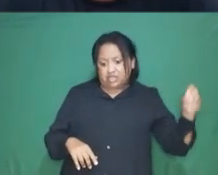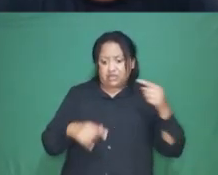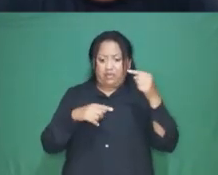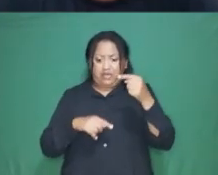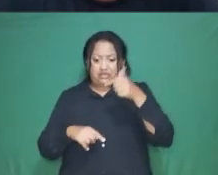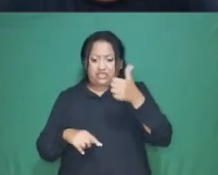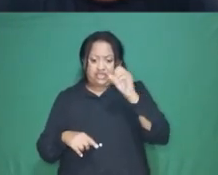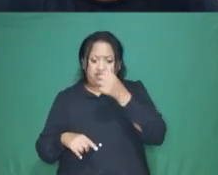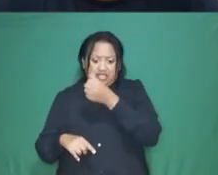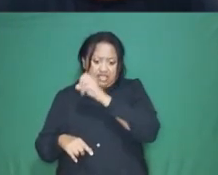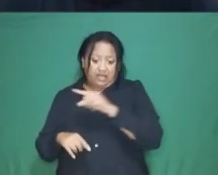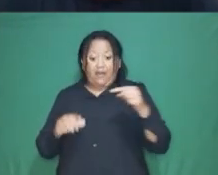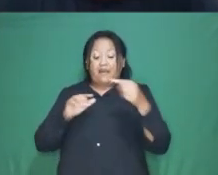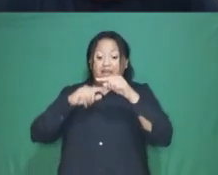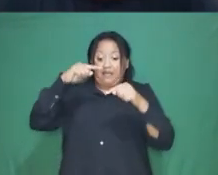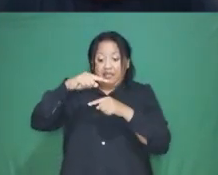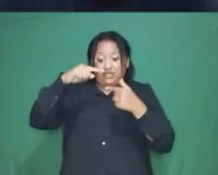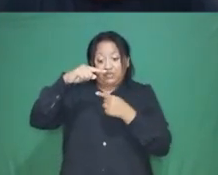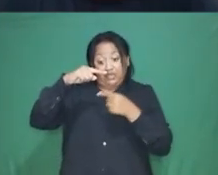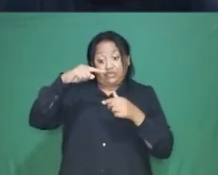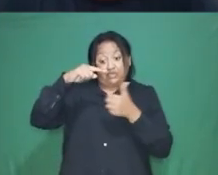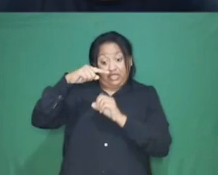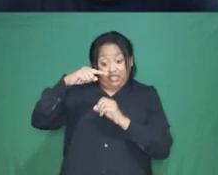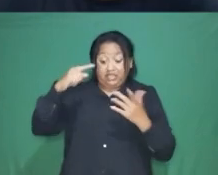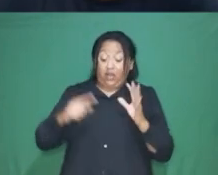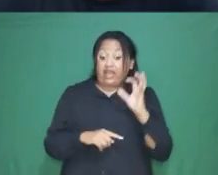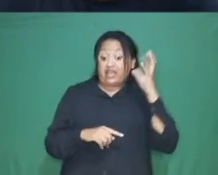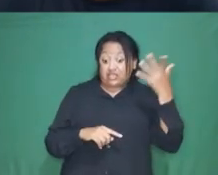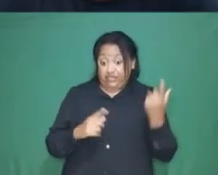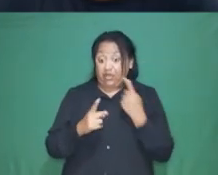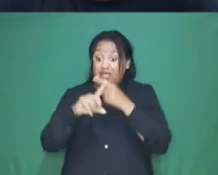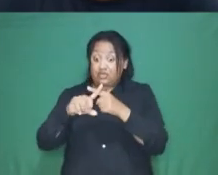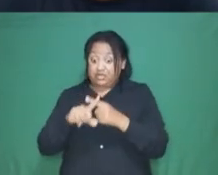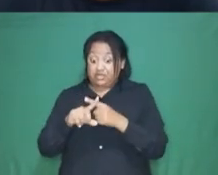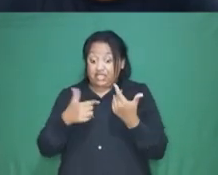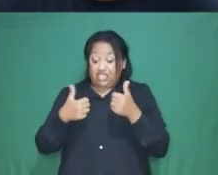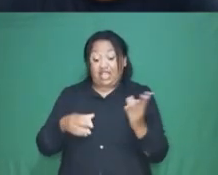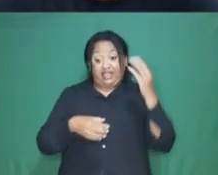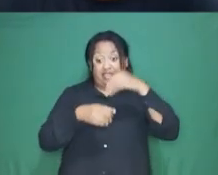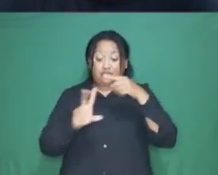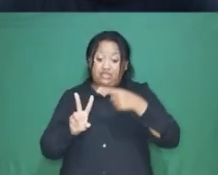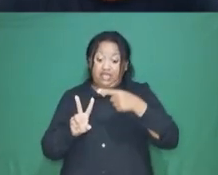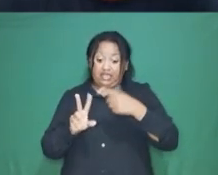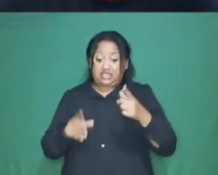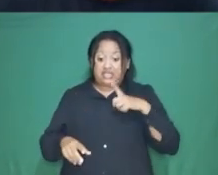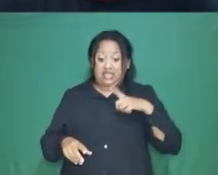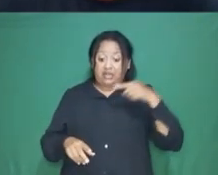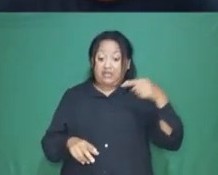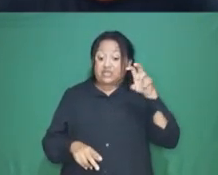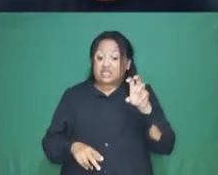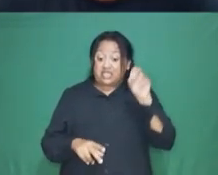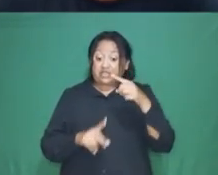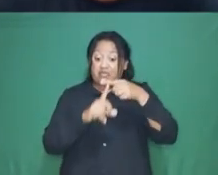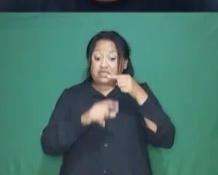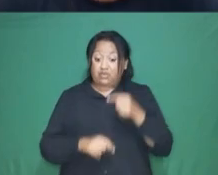vezes menos cinco menos 10 então agora resolvendo a subtração que está dentro da raiz nós teremos menos